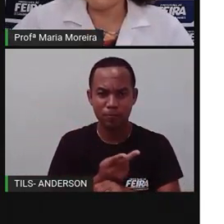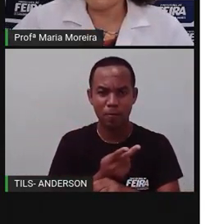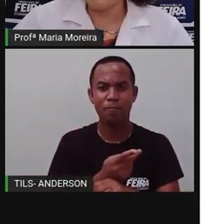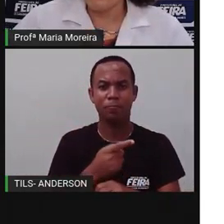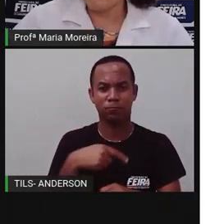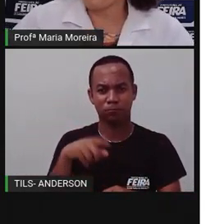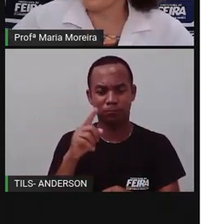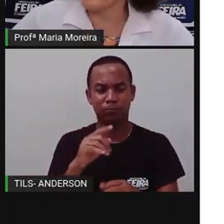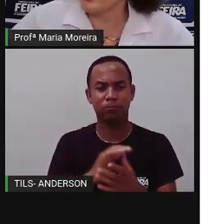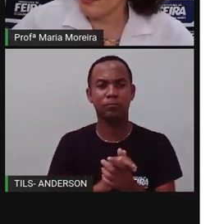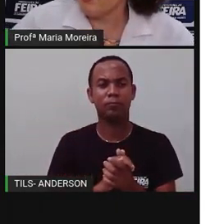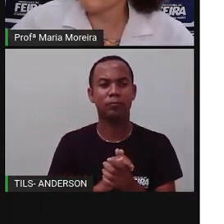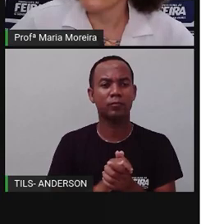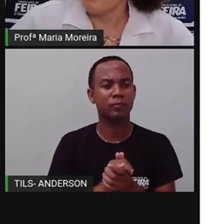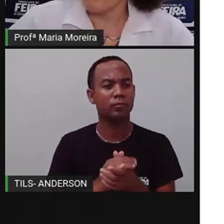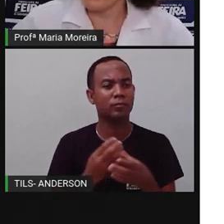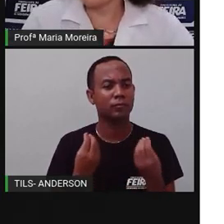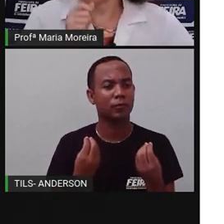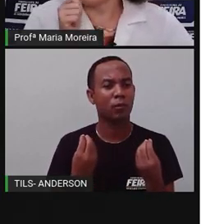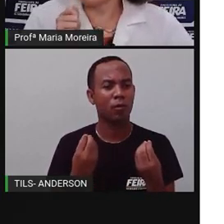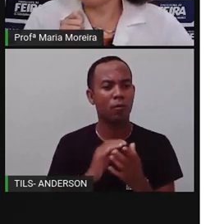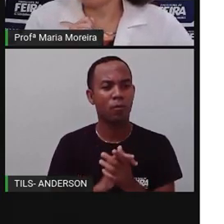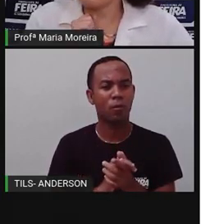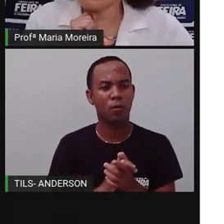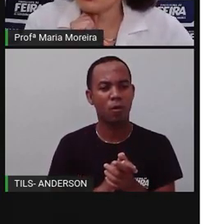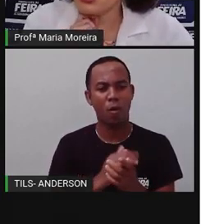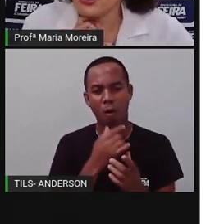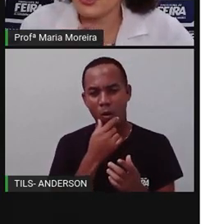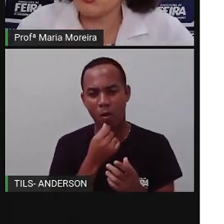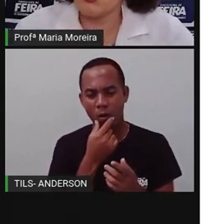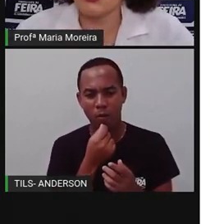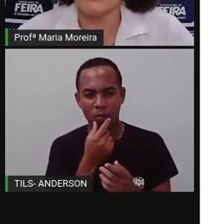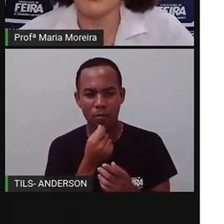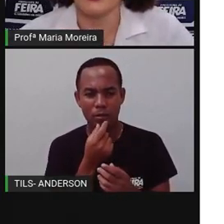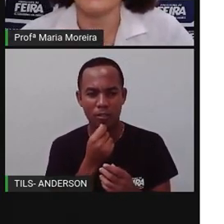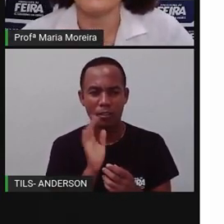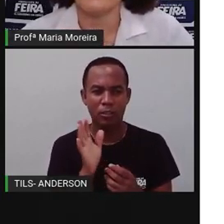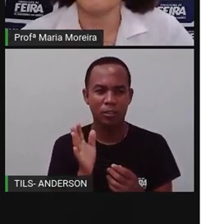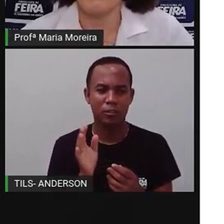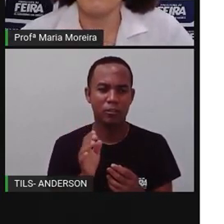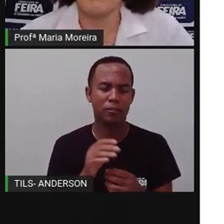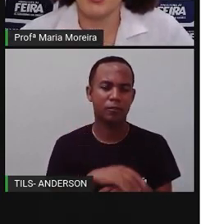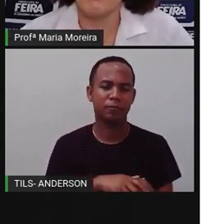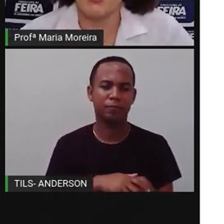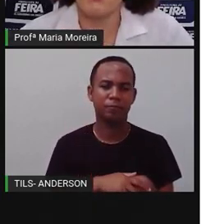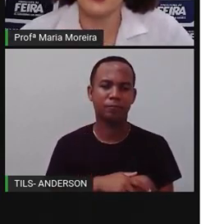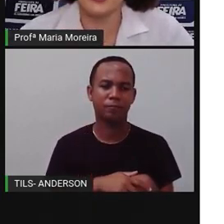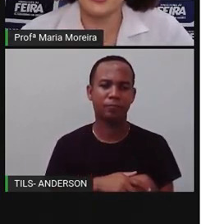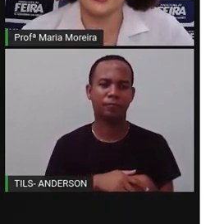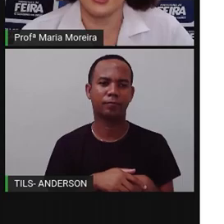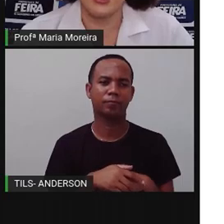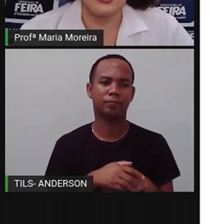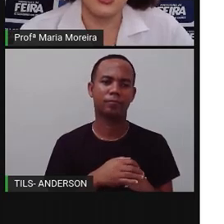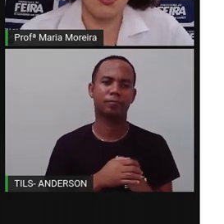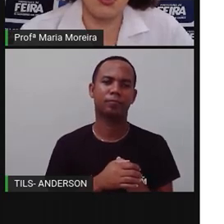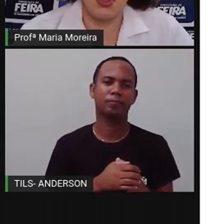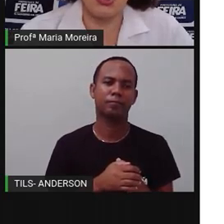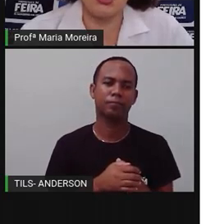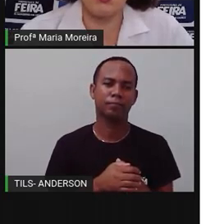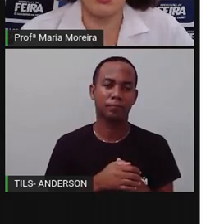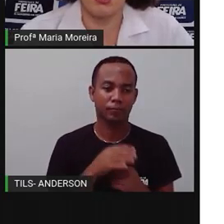certo? Porque ele tá pegando aí o crocodilo e já está escondido lá. Vamos ver o que é que vai acontecer, né?